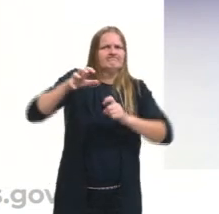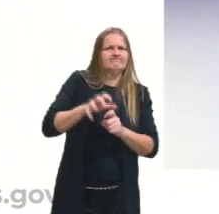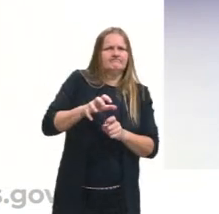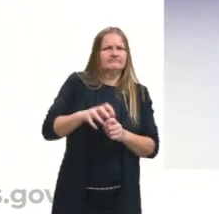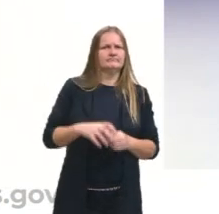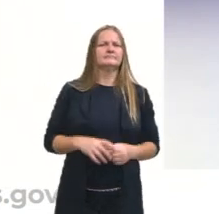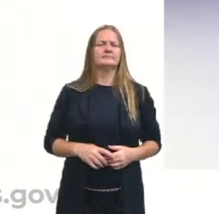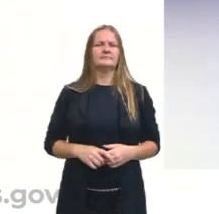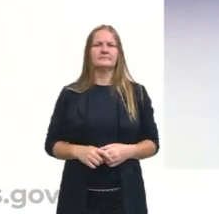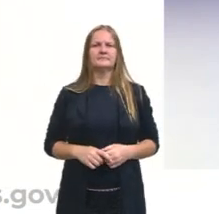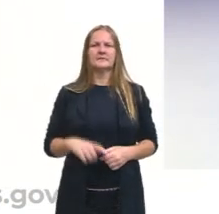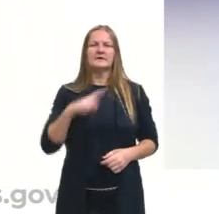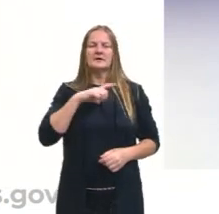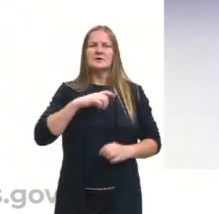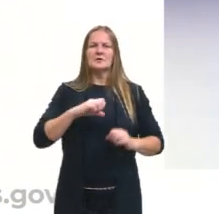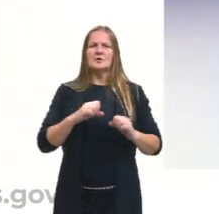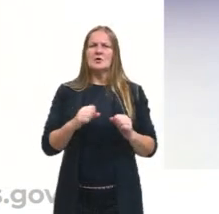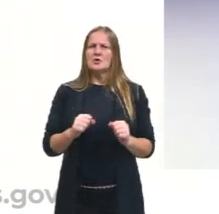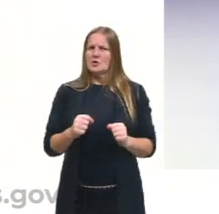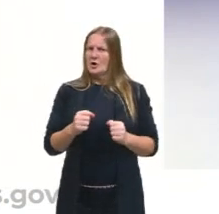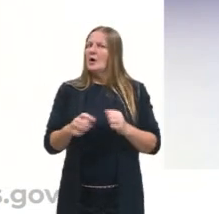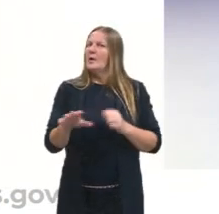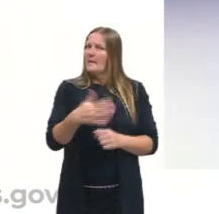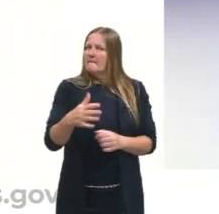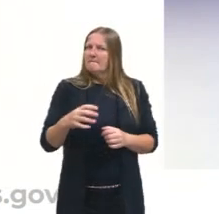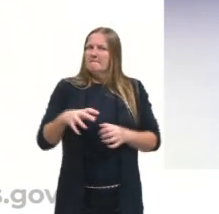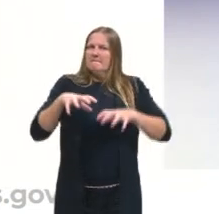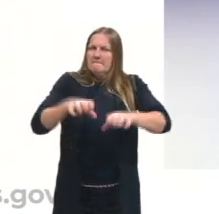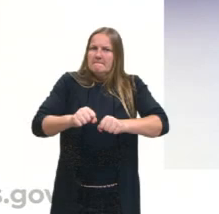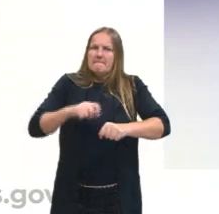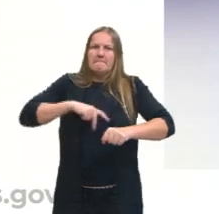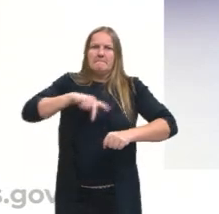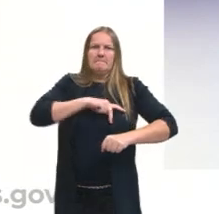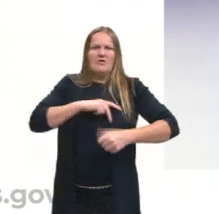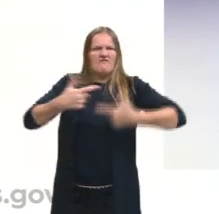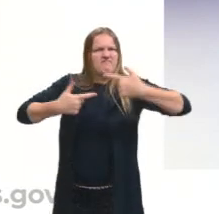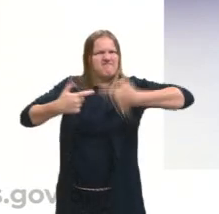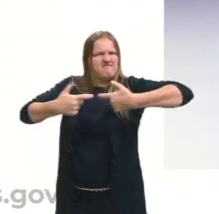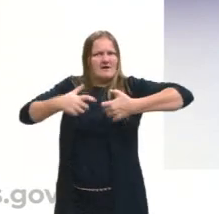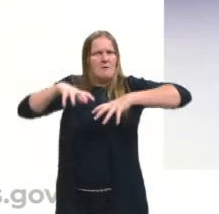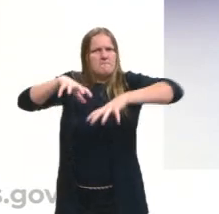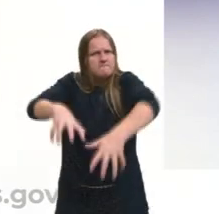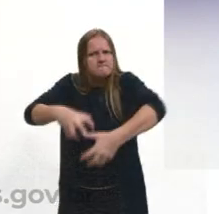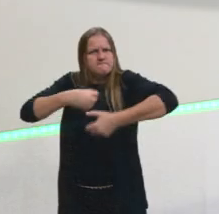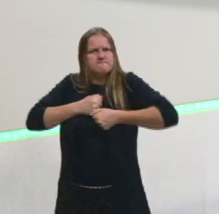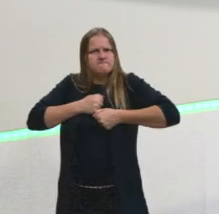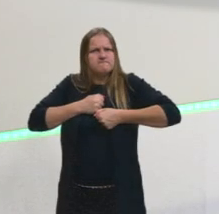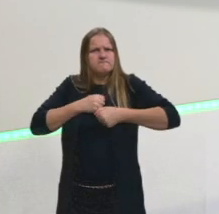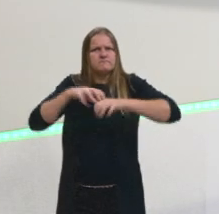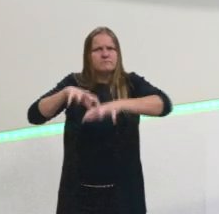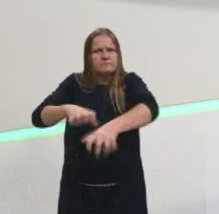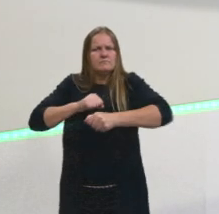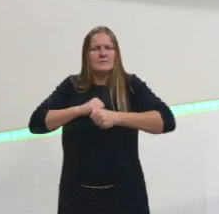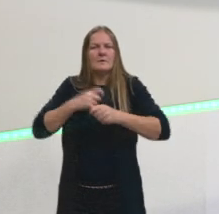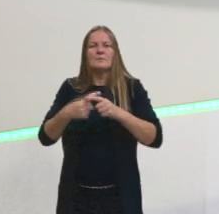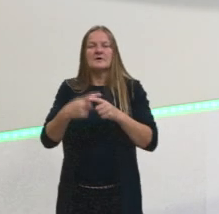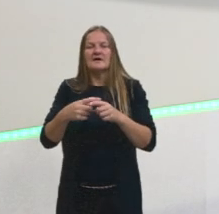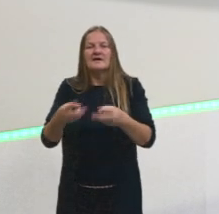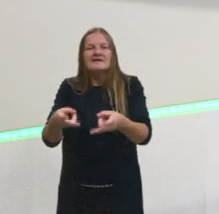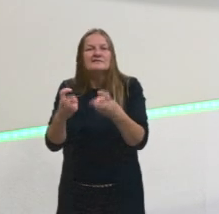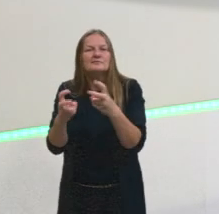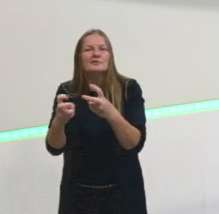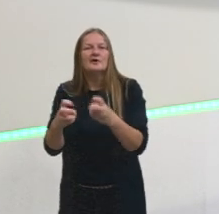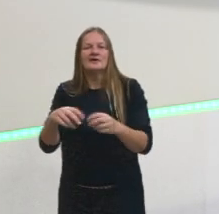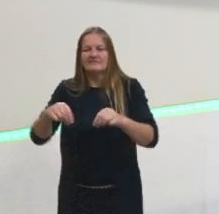a geralmente é feita pela força né se conquista um outro povo através da Guerra porque para explorar os recursos naturais